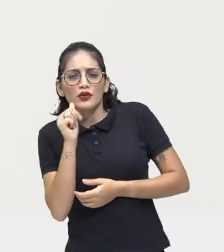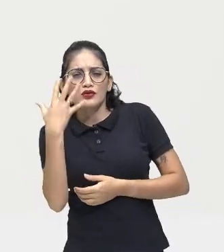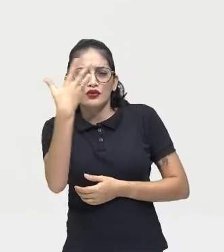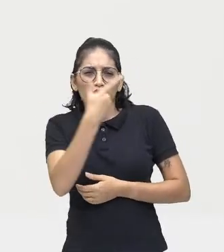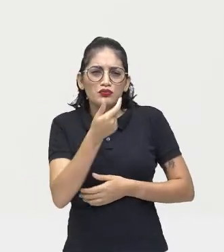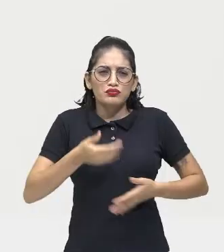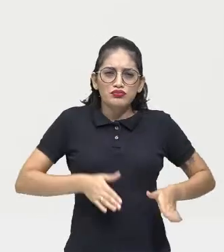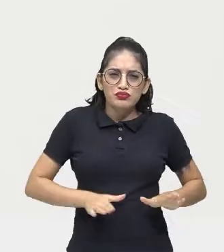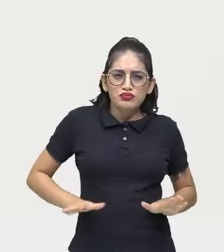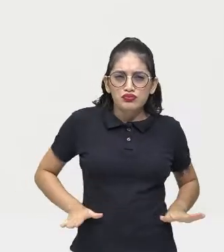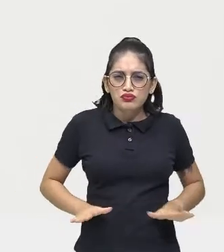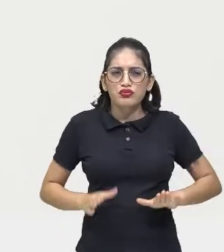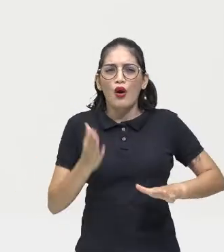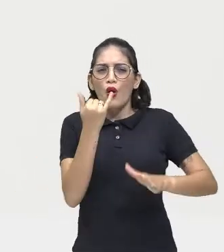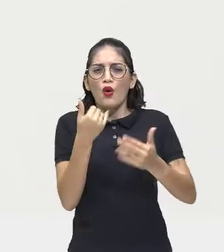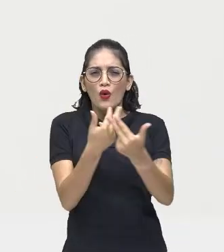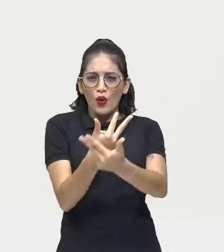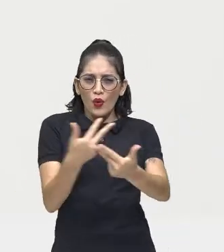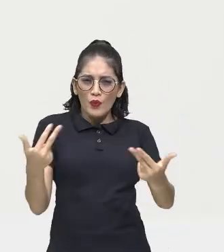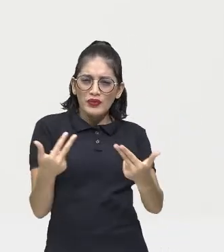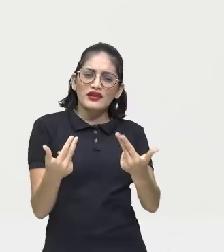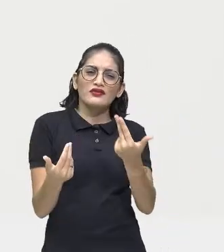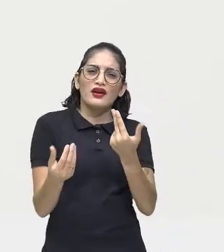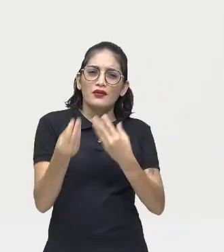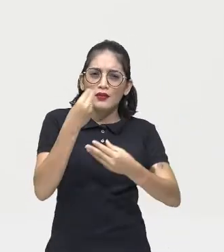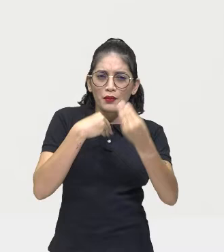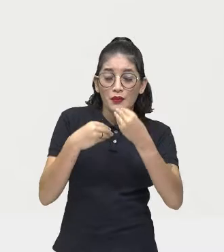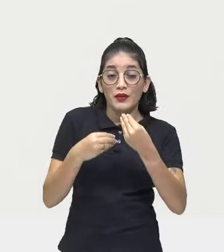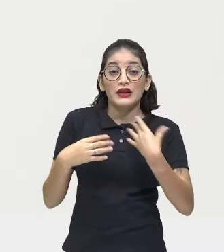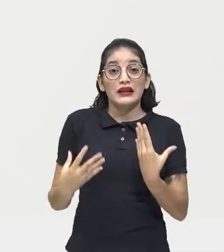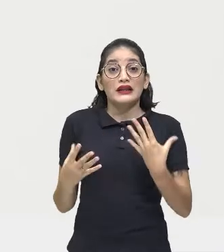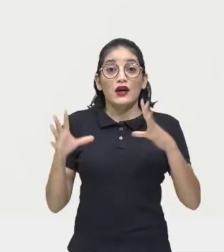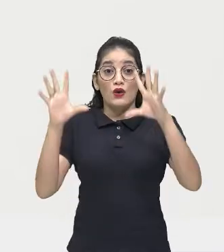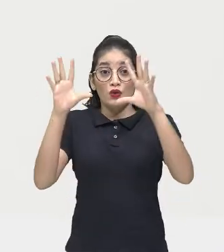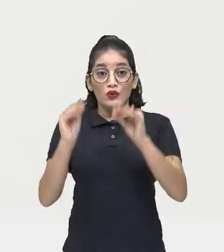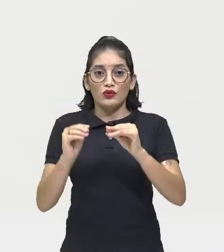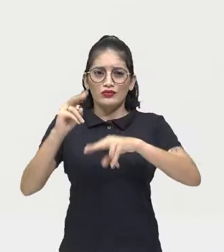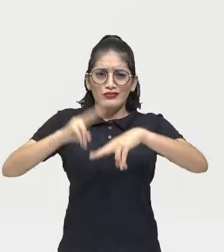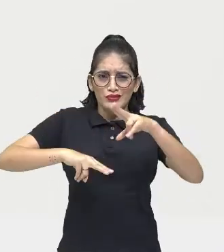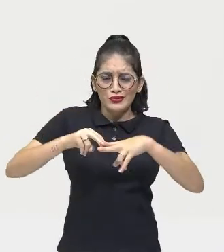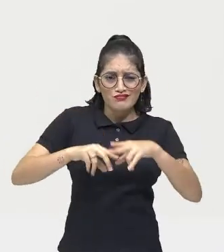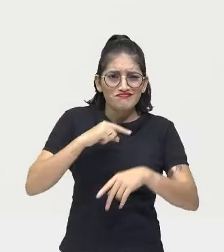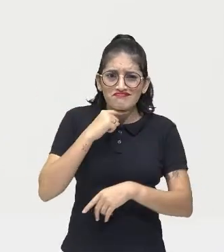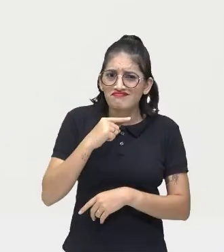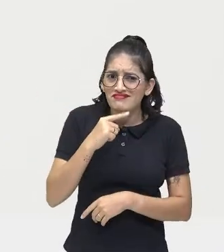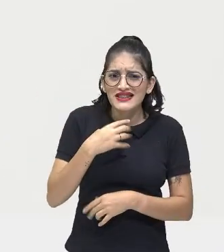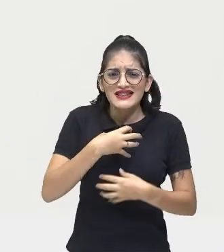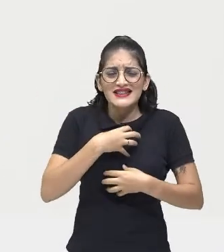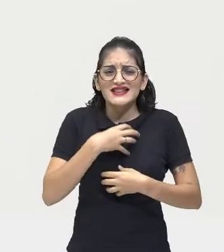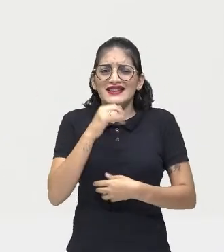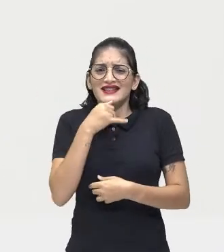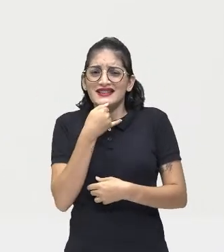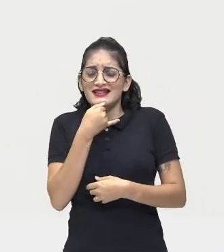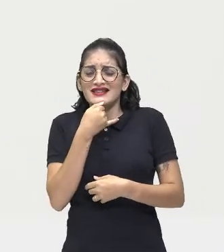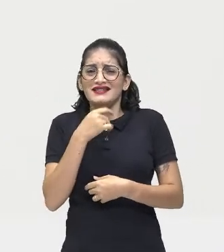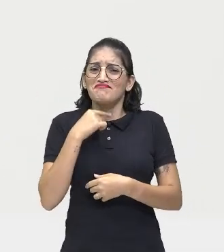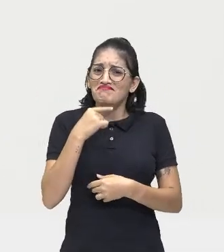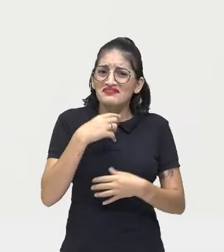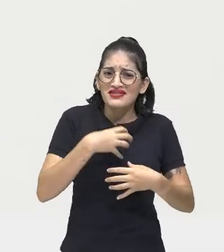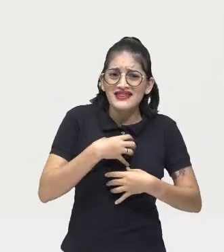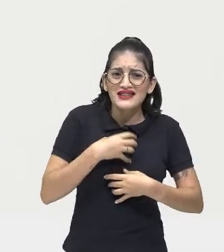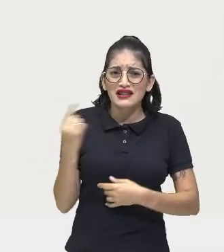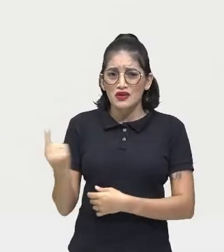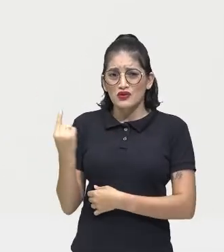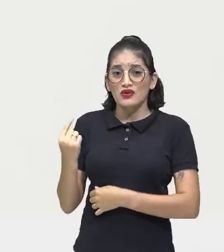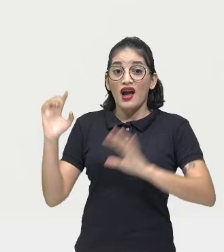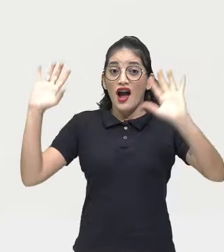chita, canjica, pé de moleque e quentão. Na noite de São João, ninguém fica triste, ninguém fica sozinho. E a